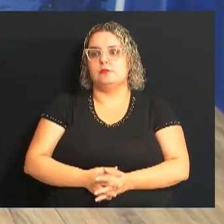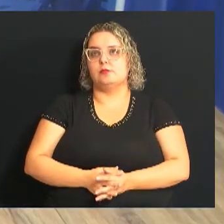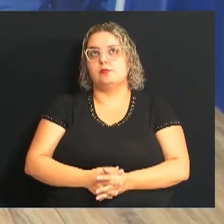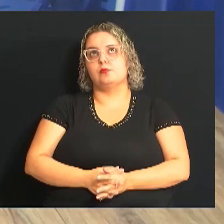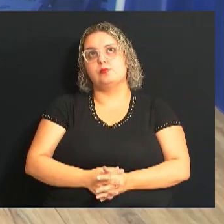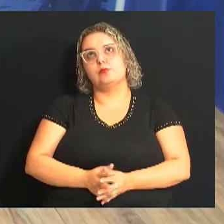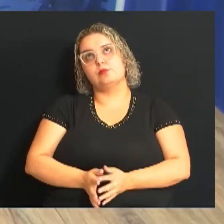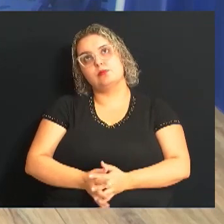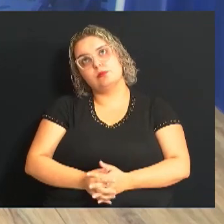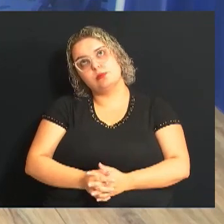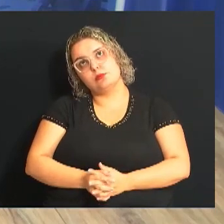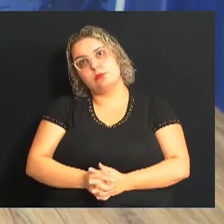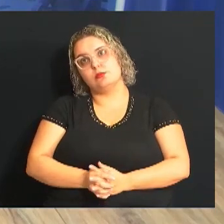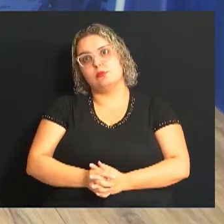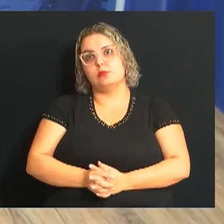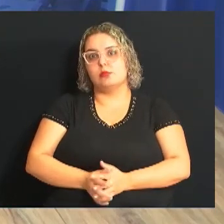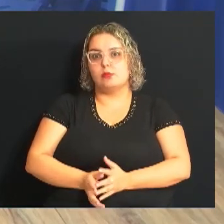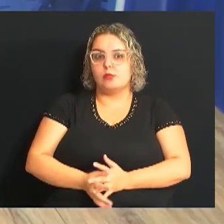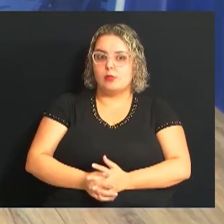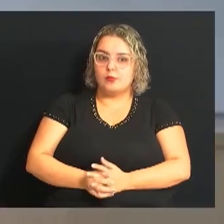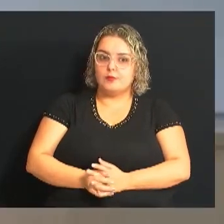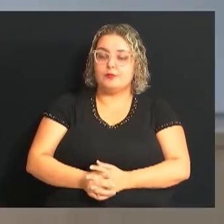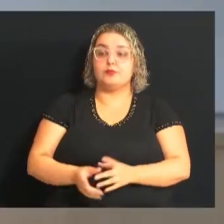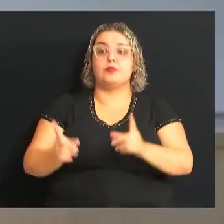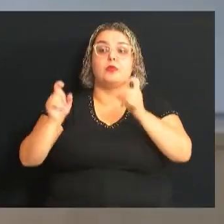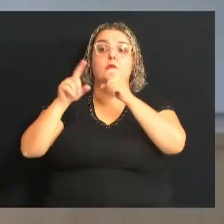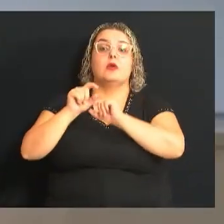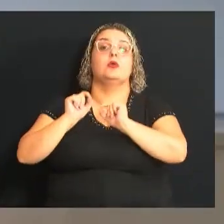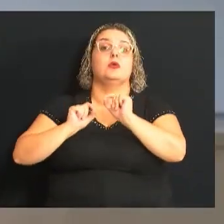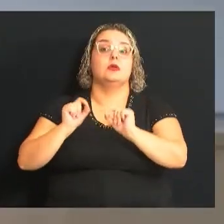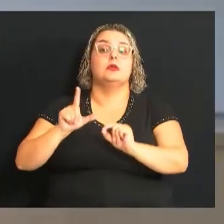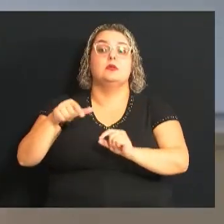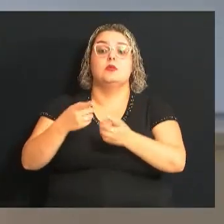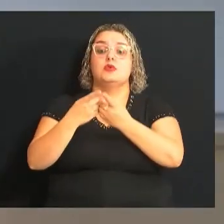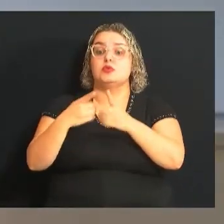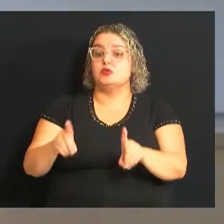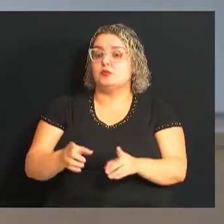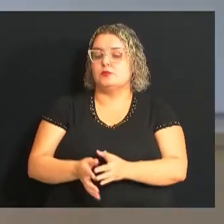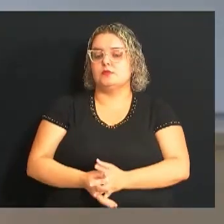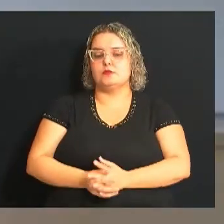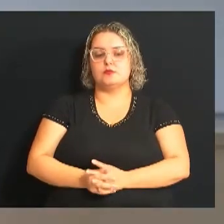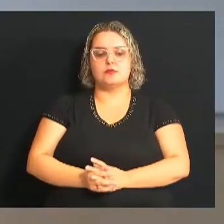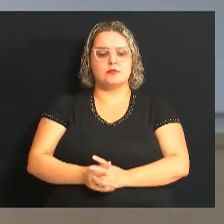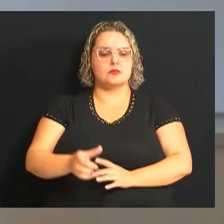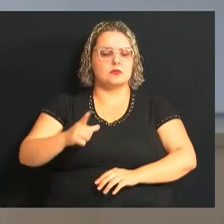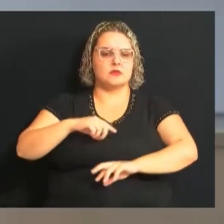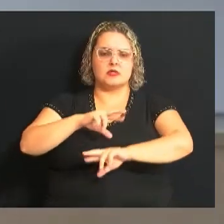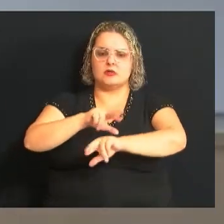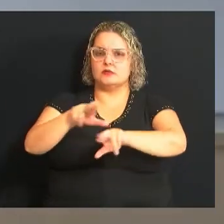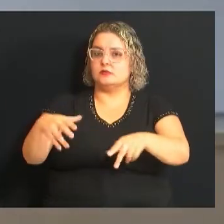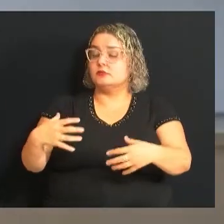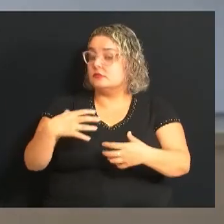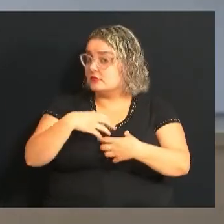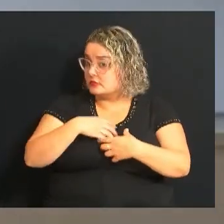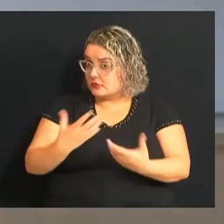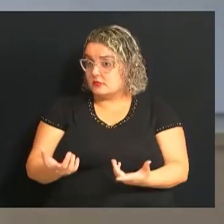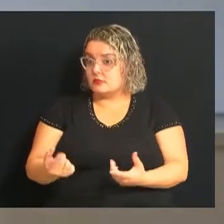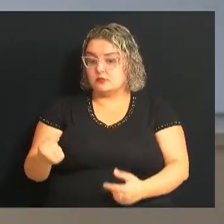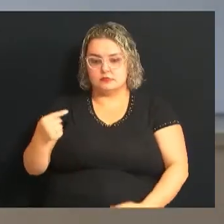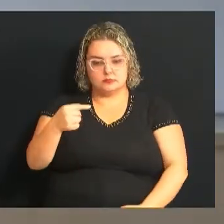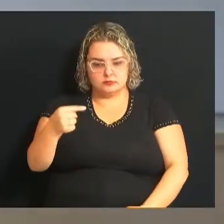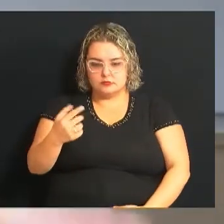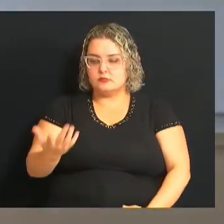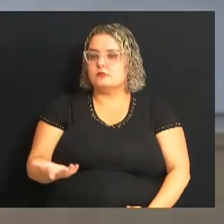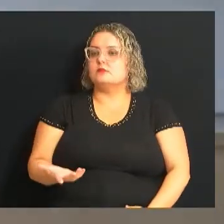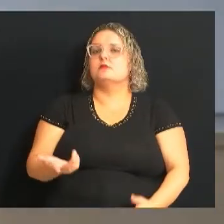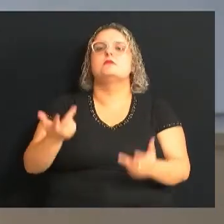Olha, eu digo assim, o desafio é, depois do divórcio, a gente tem uma série de sentimentos, né, e sentimentos negativos, vamos dizer assim, isso é